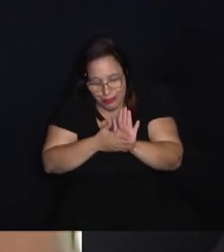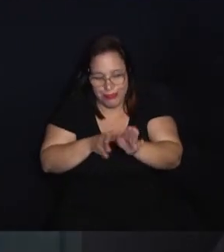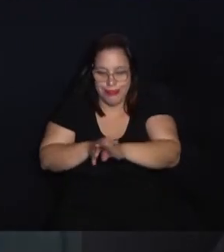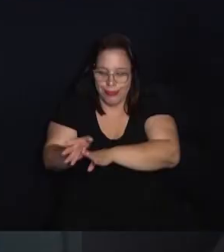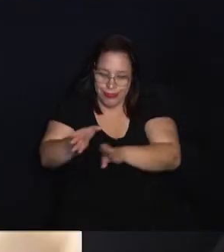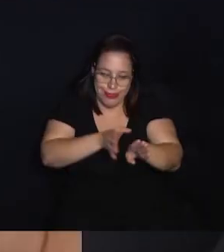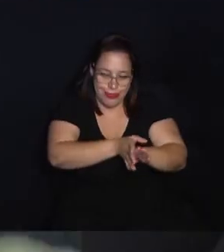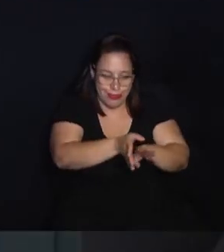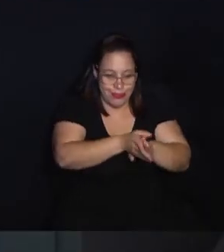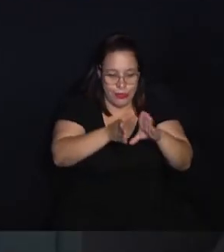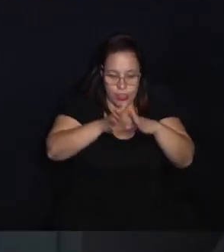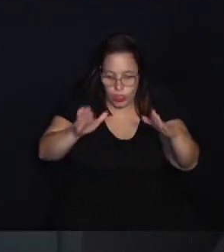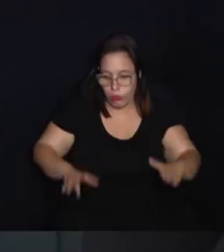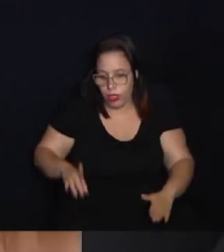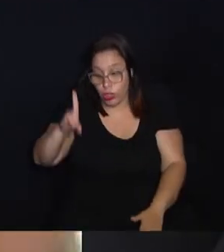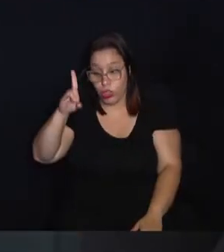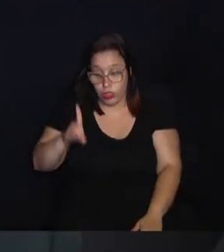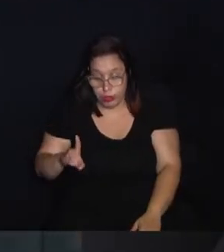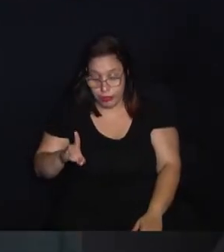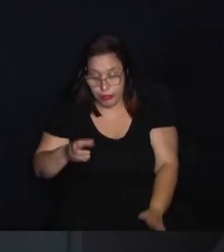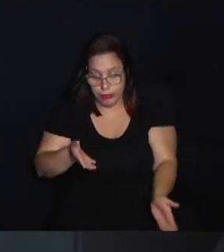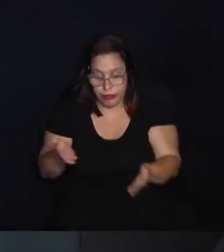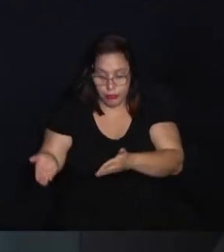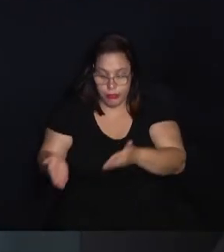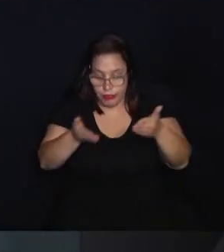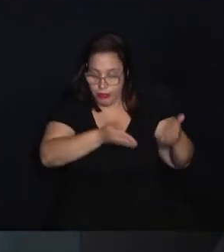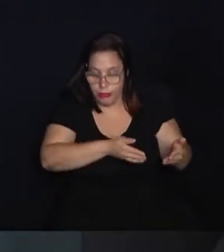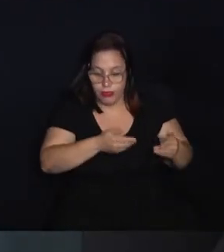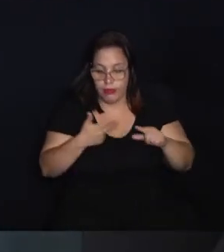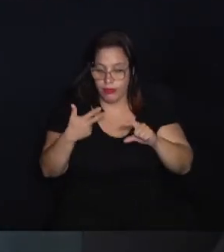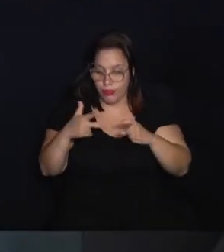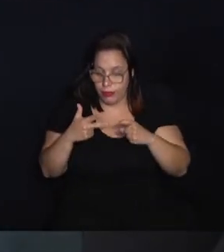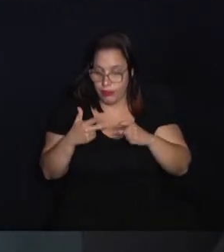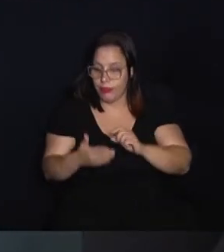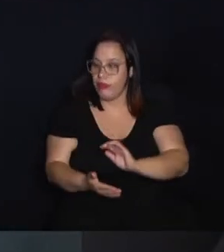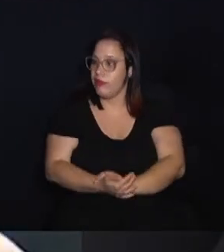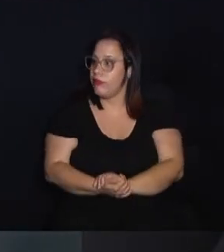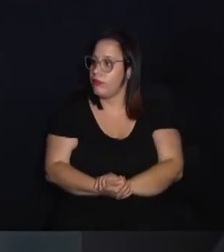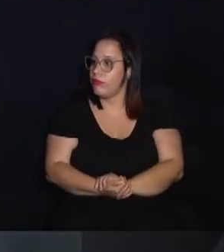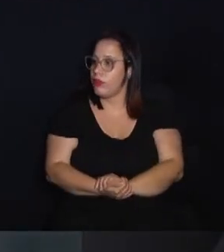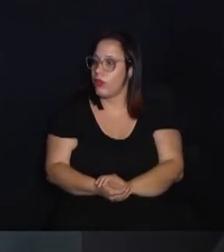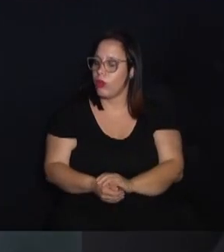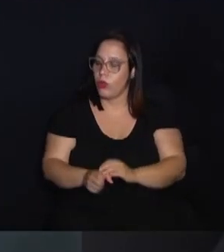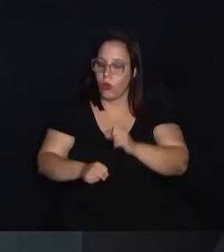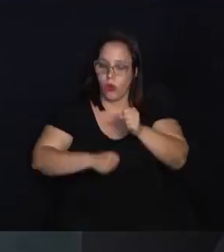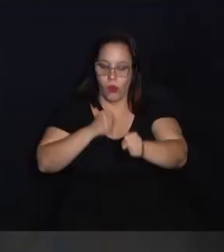encaminhadas à mesa diretora destinadas ao Poder Executivo. No biênio